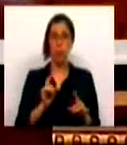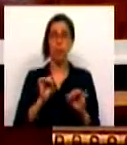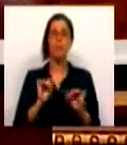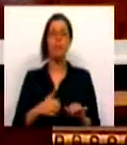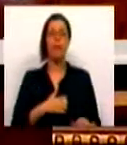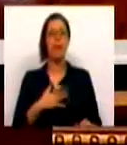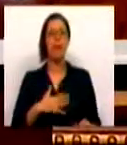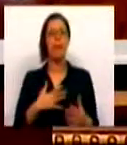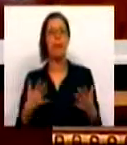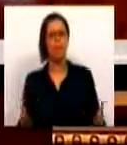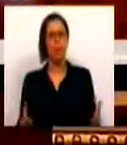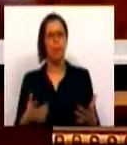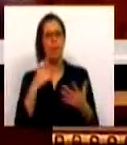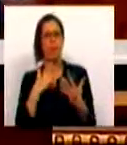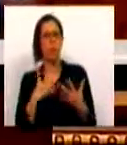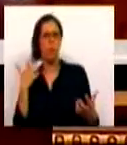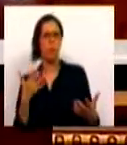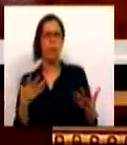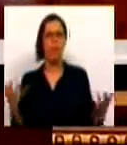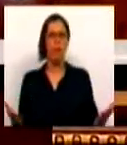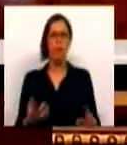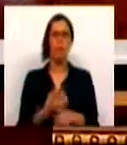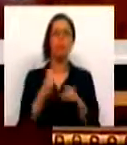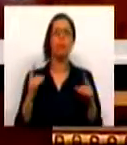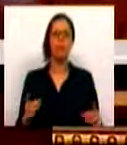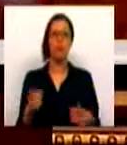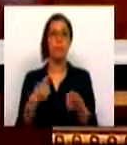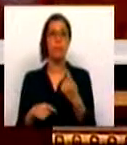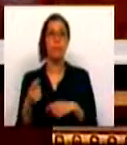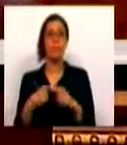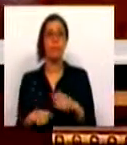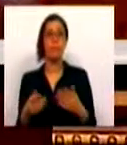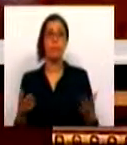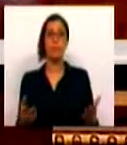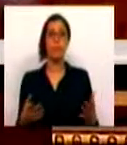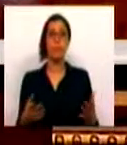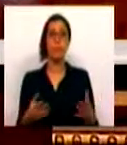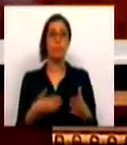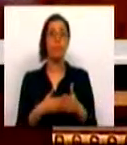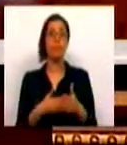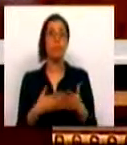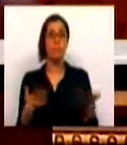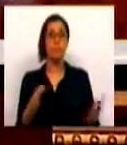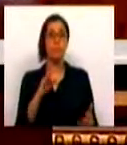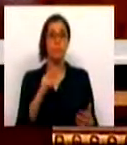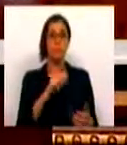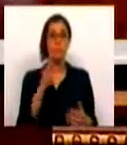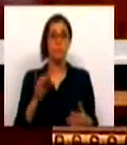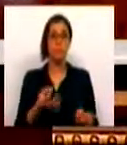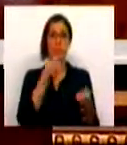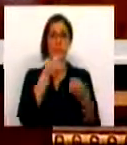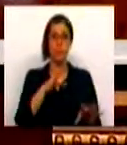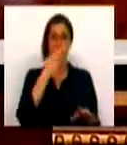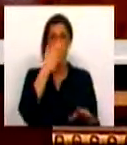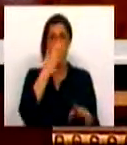das empresas. É notável, porque as exportações quebraram a barreira dos 43%,